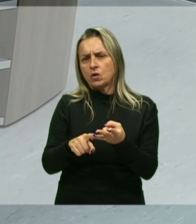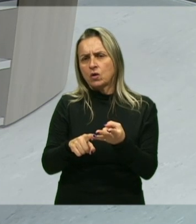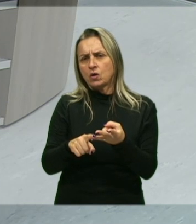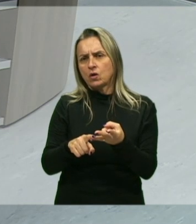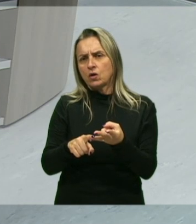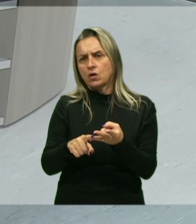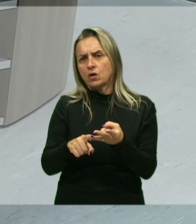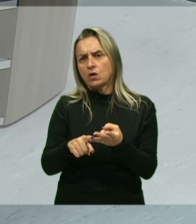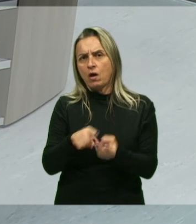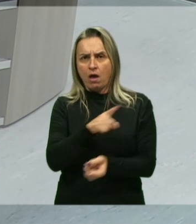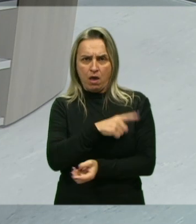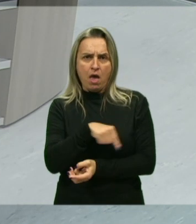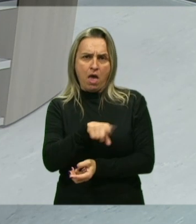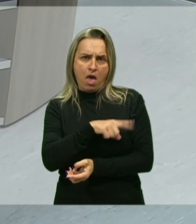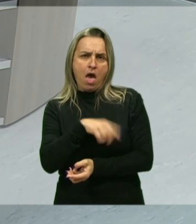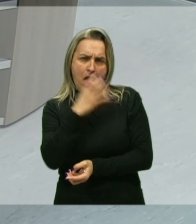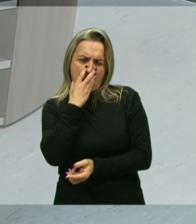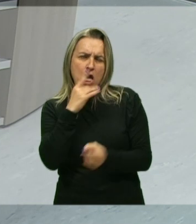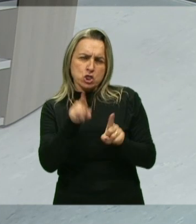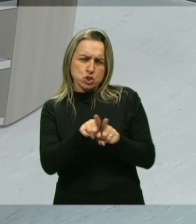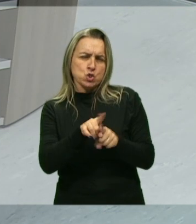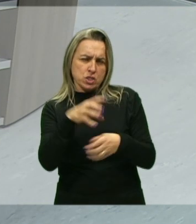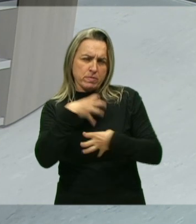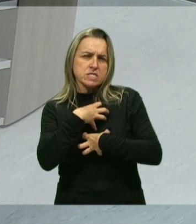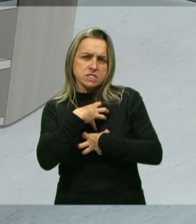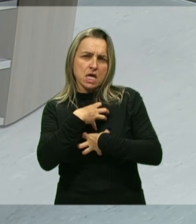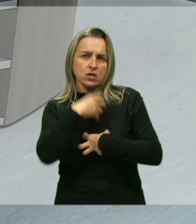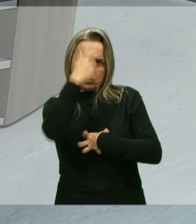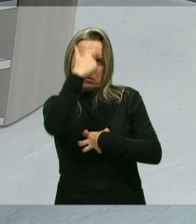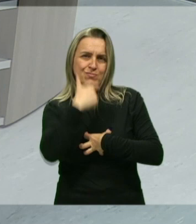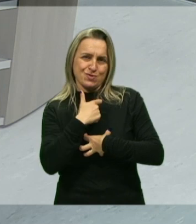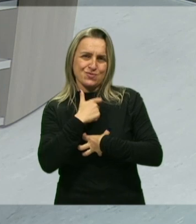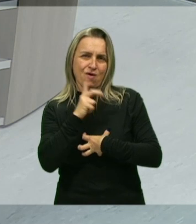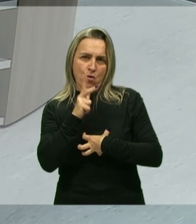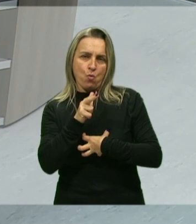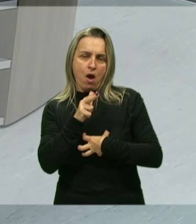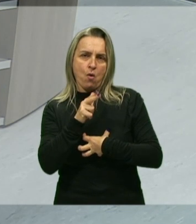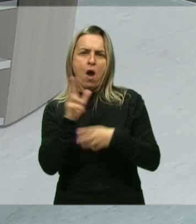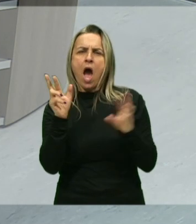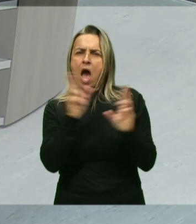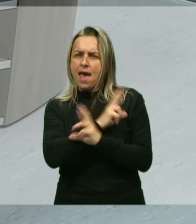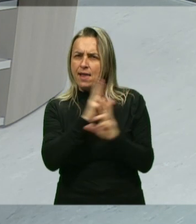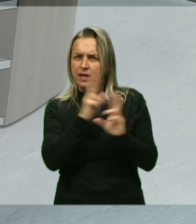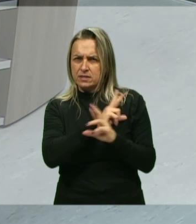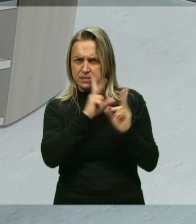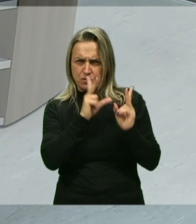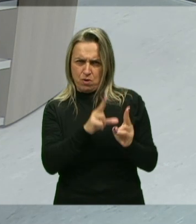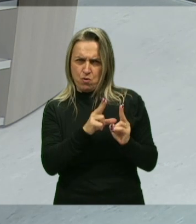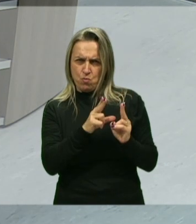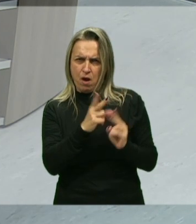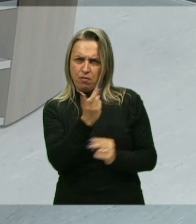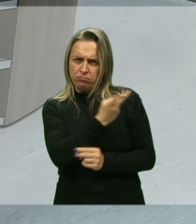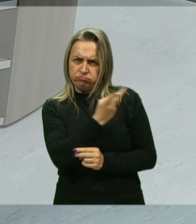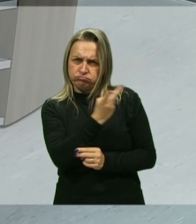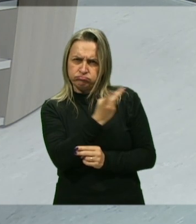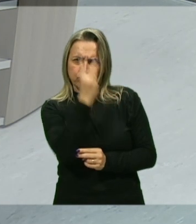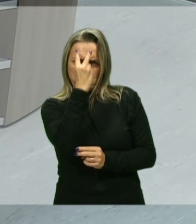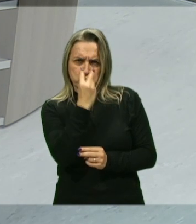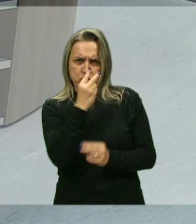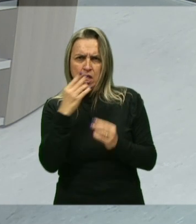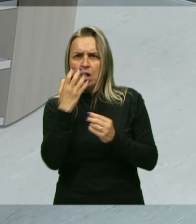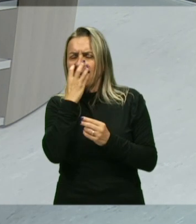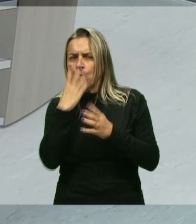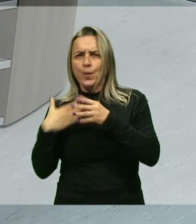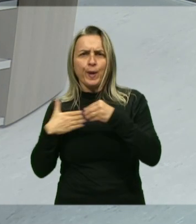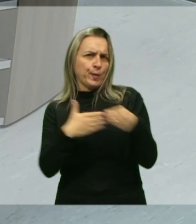o que está acontecendo conosco. Isso também se dá, ou essa relação é um pouco mais fria, digamos assim, exatamente